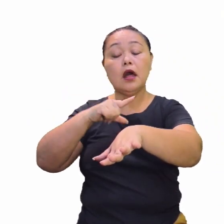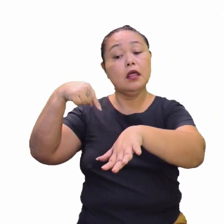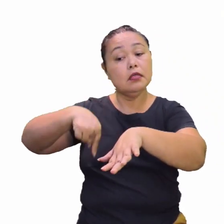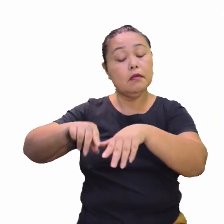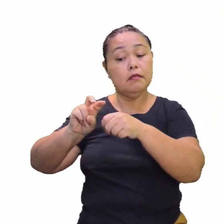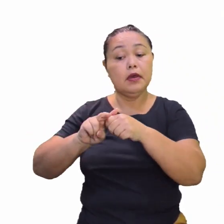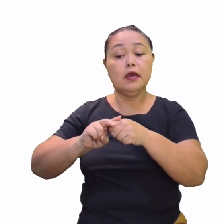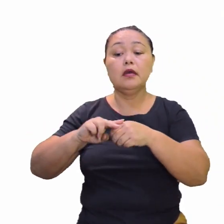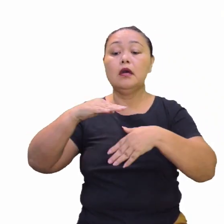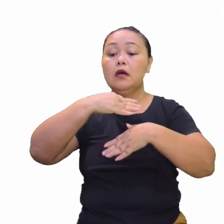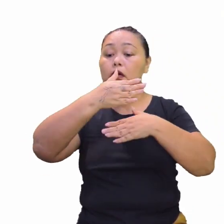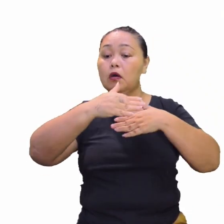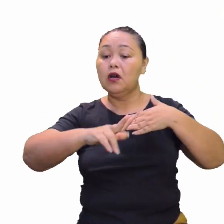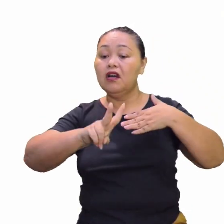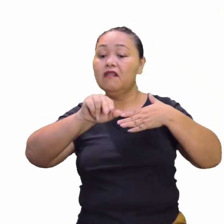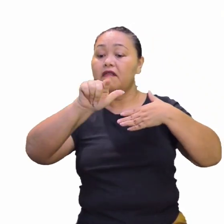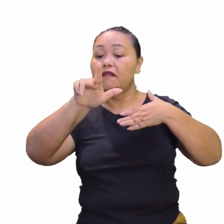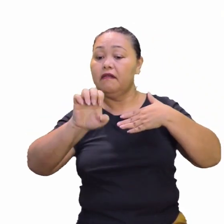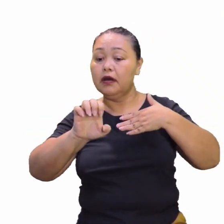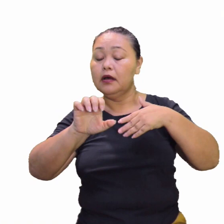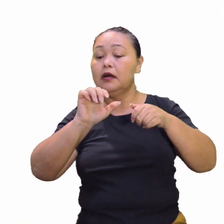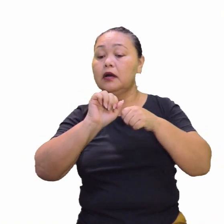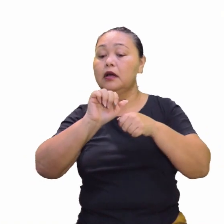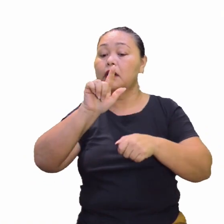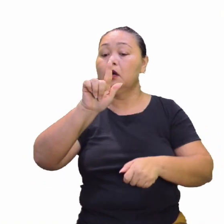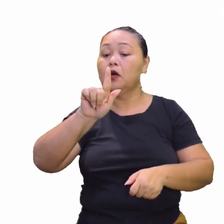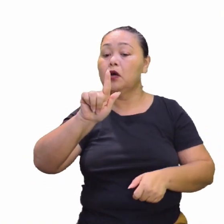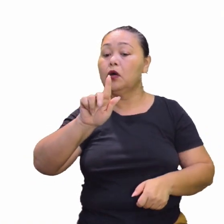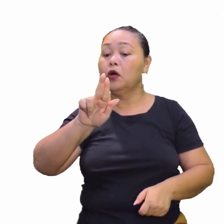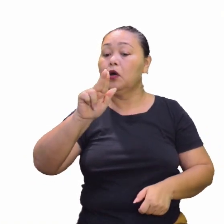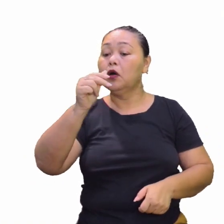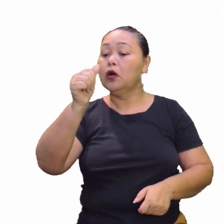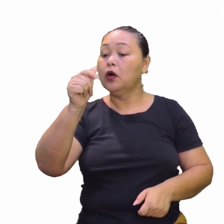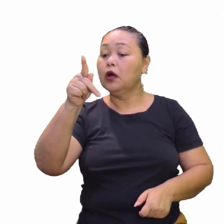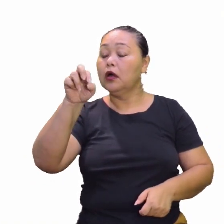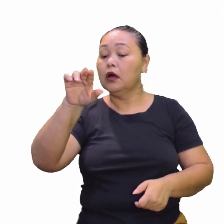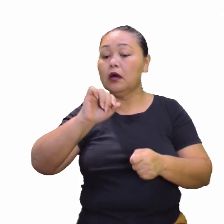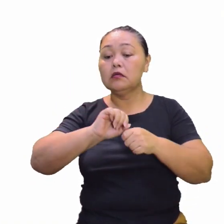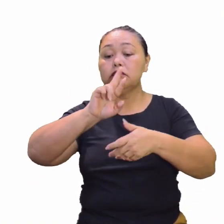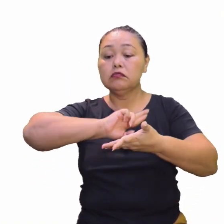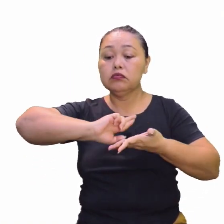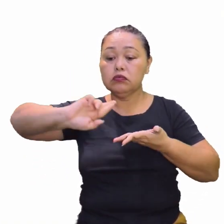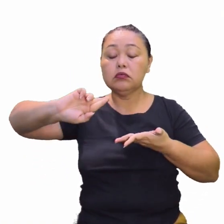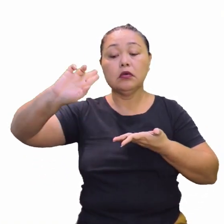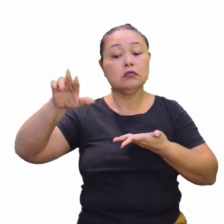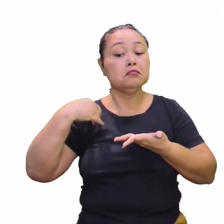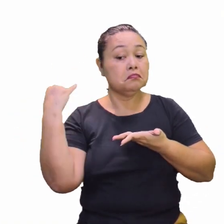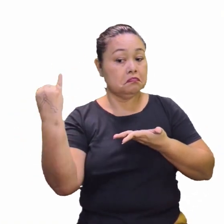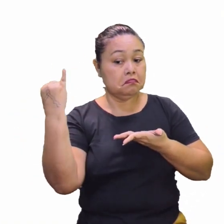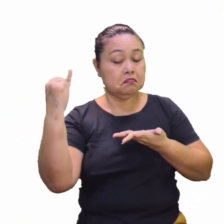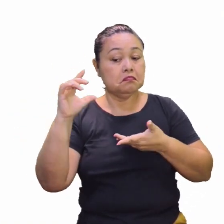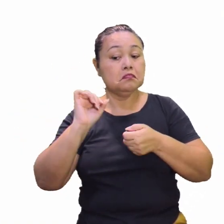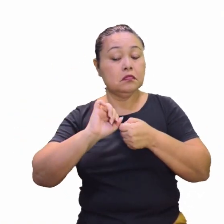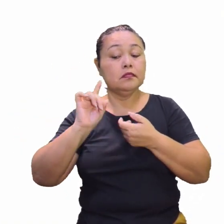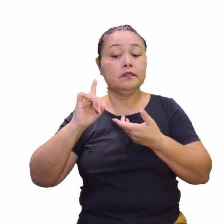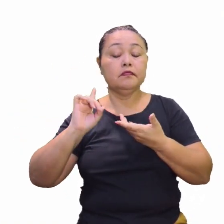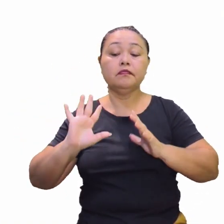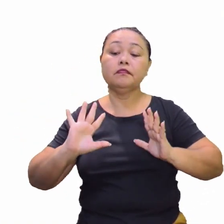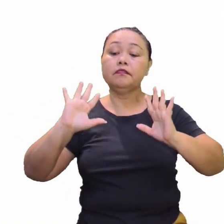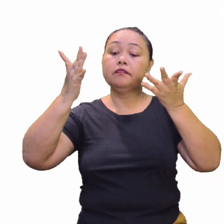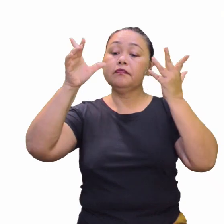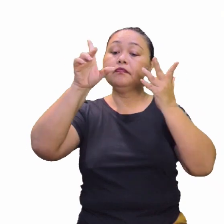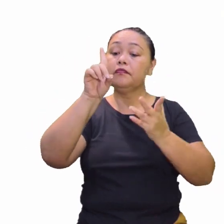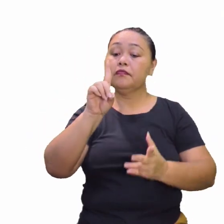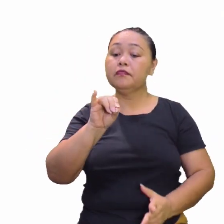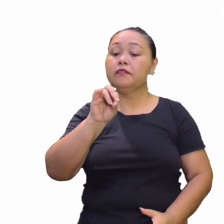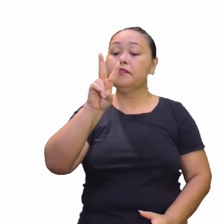Vale do Guaporé, tem um festejo bem da religião bem importante, né? A festa do